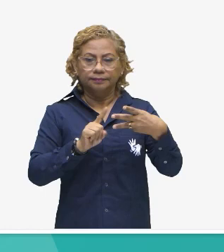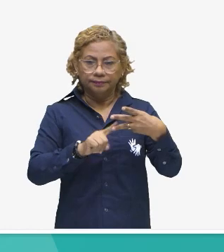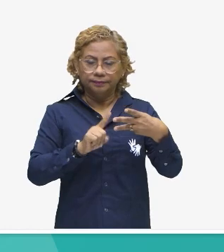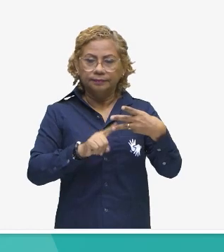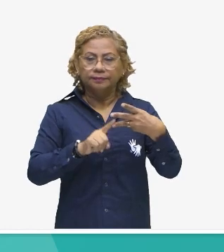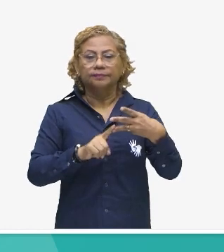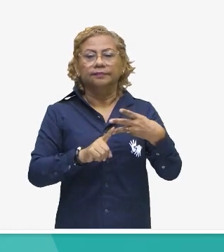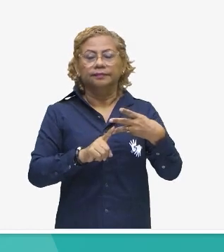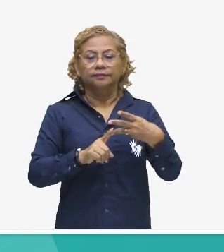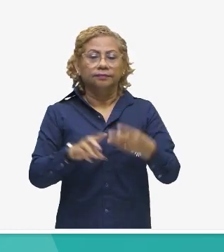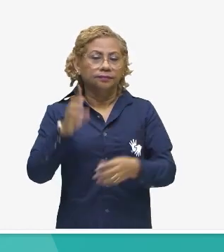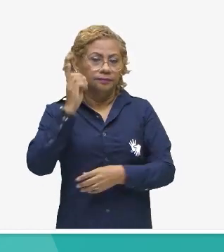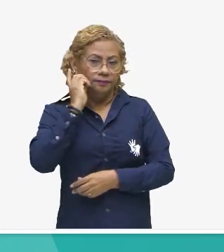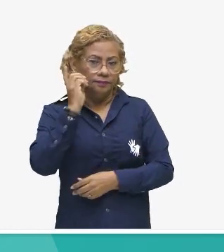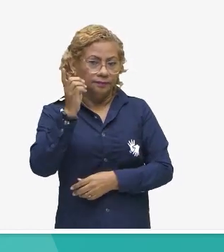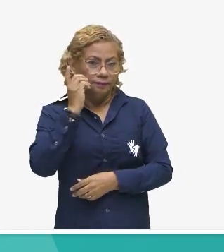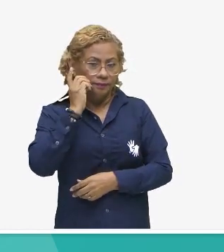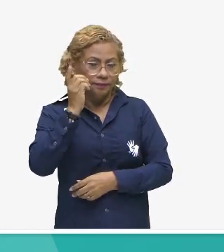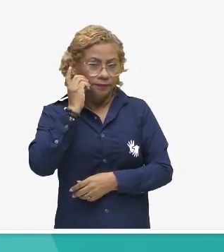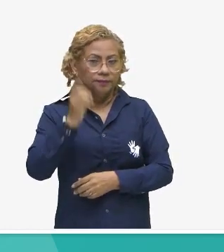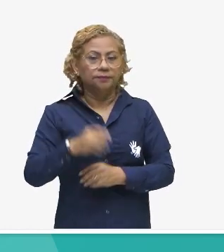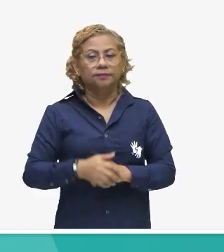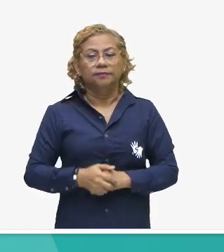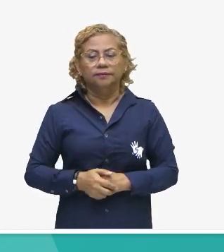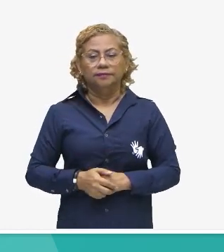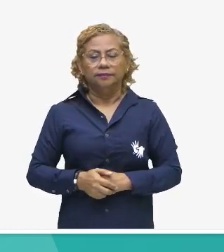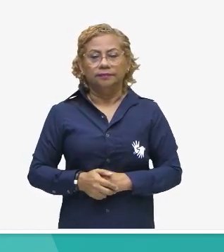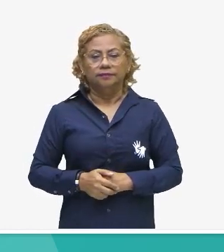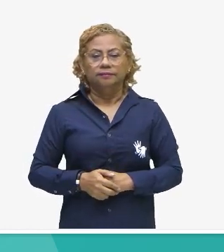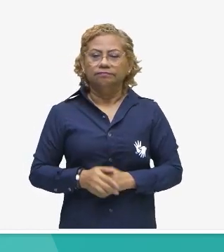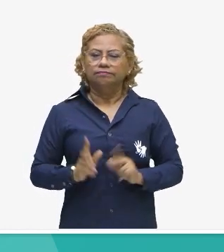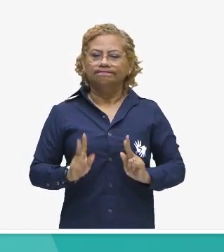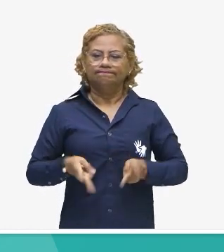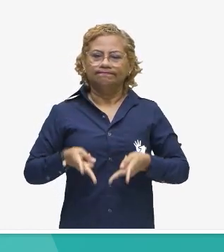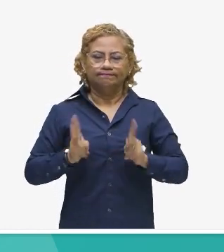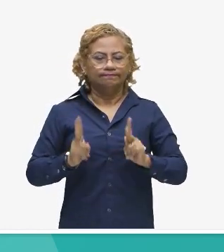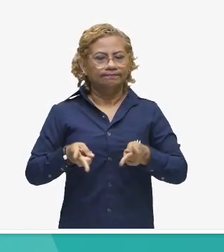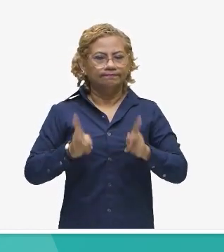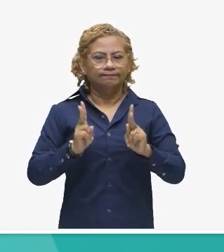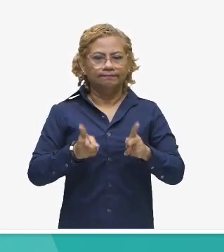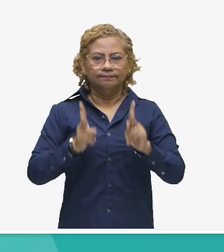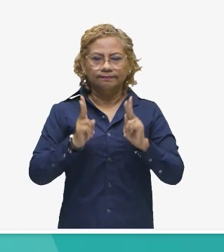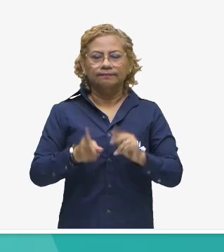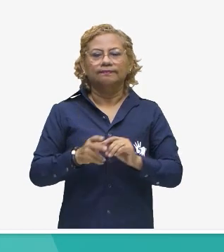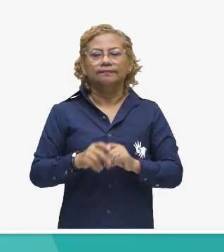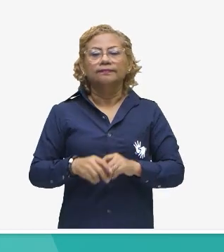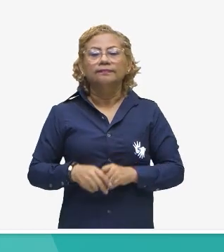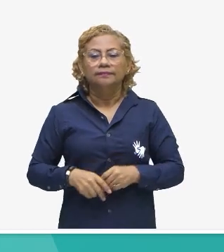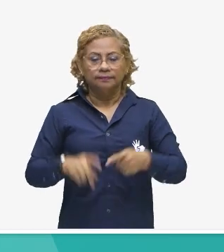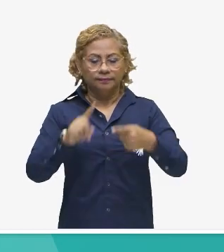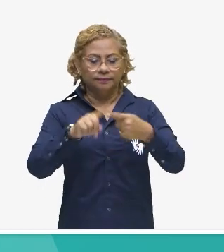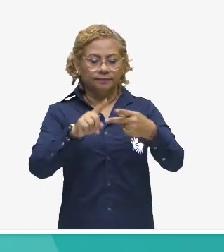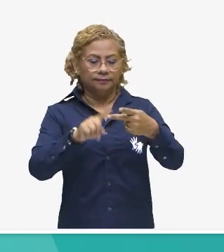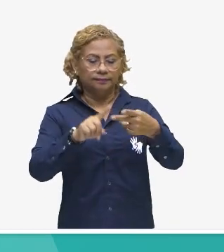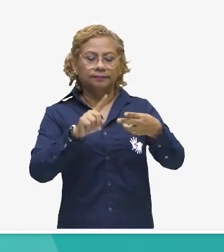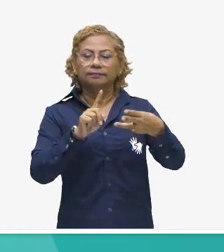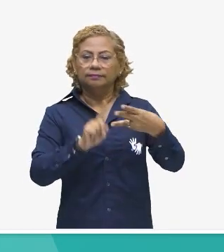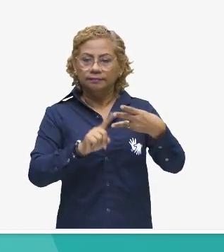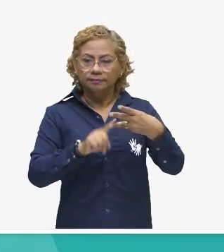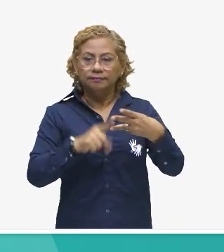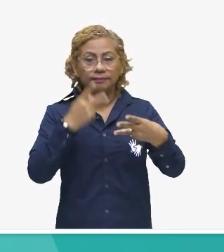cotidiano, a gente, né, sempre trabalha com esses tempos, né? Sempre está ali